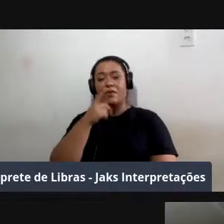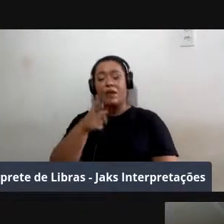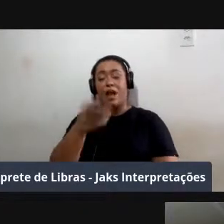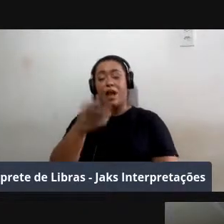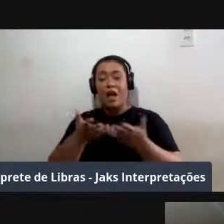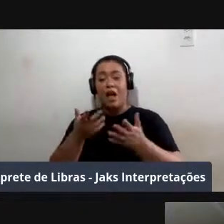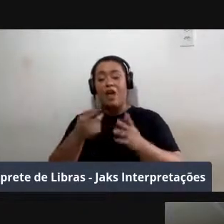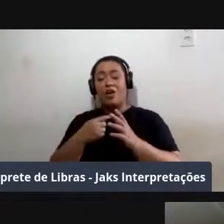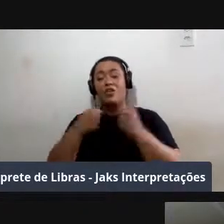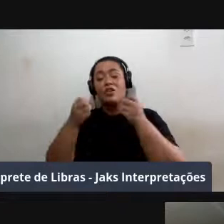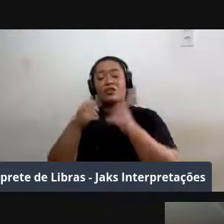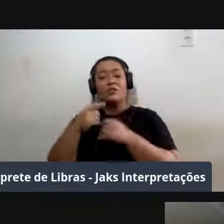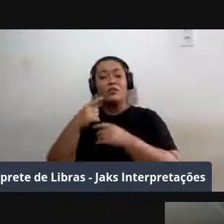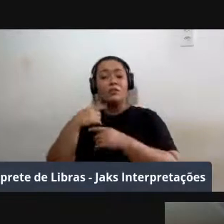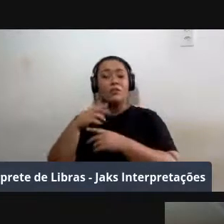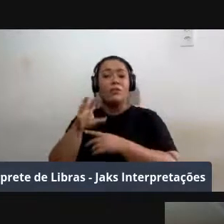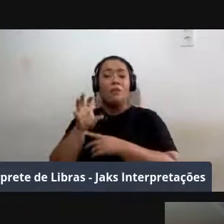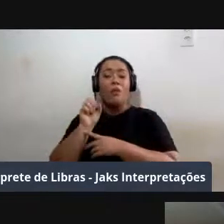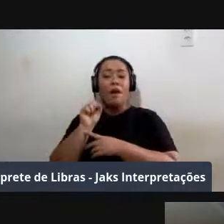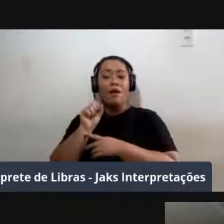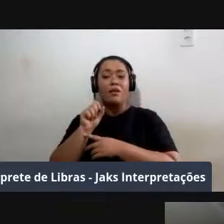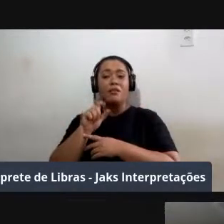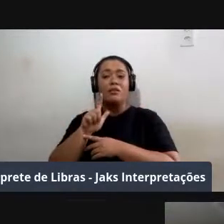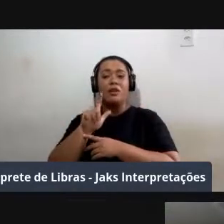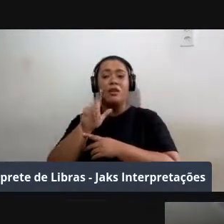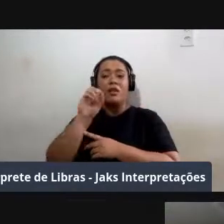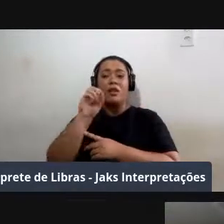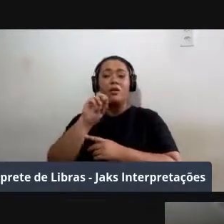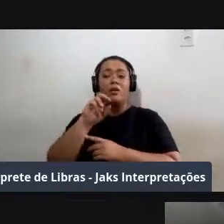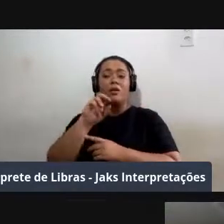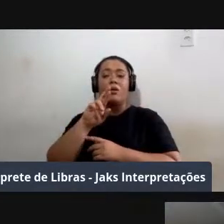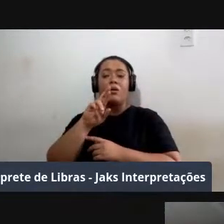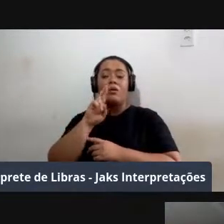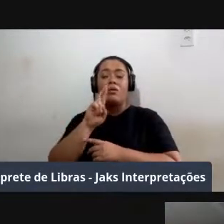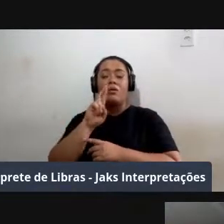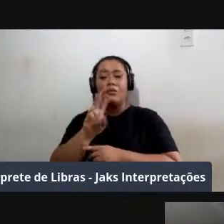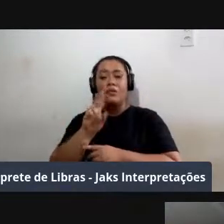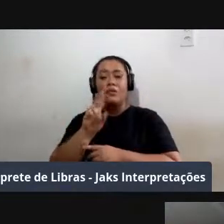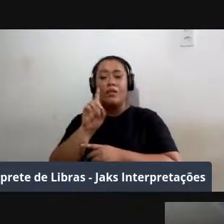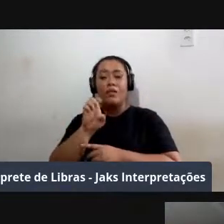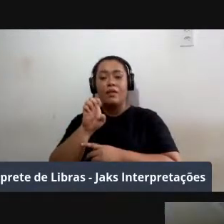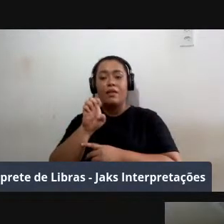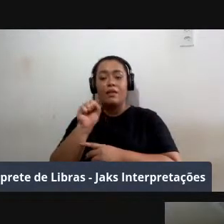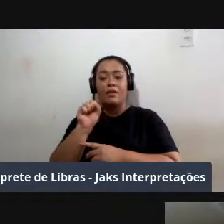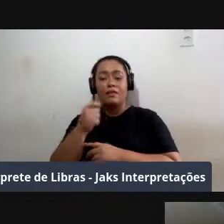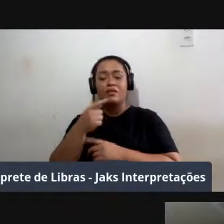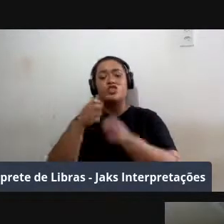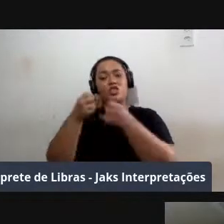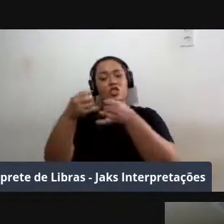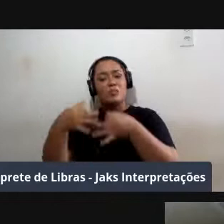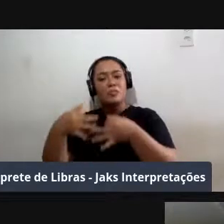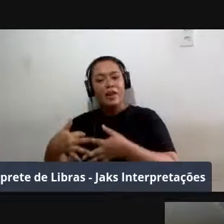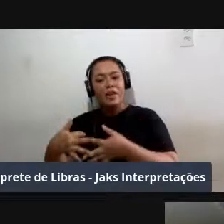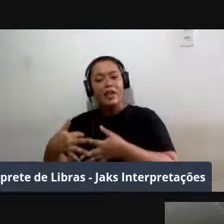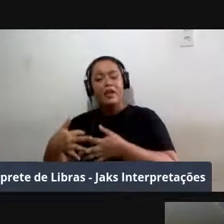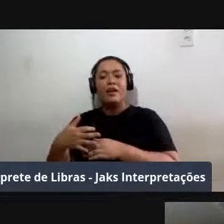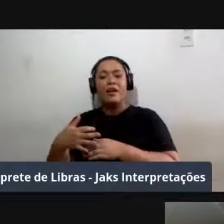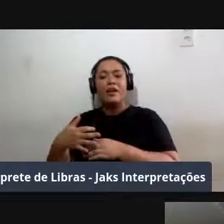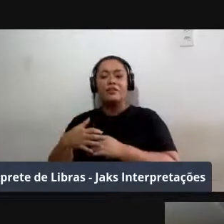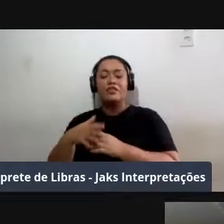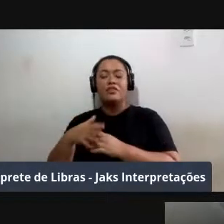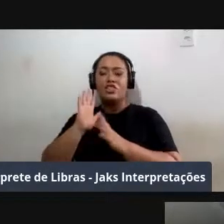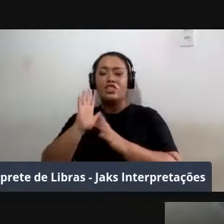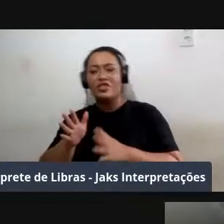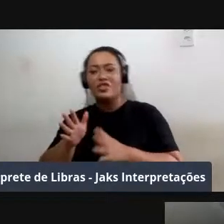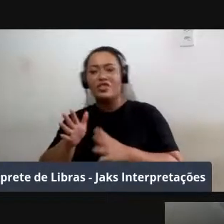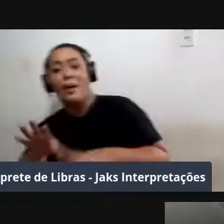Ela estava explicando, né, que ela já pegou a doença também, que se tratou.